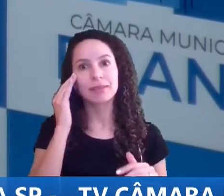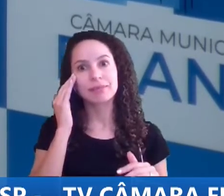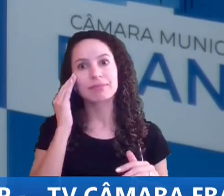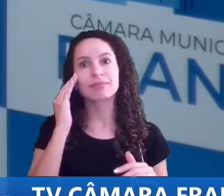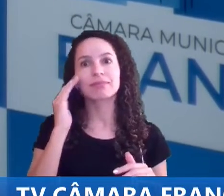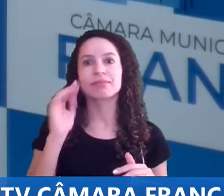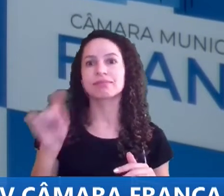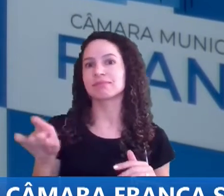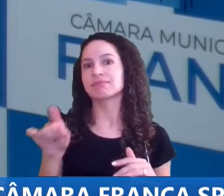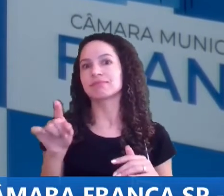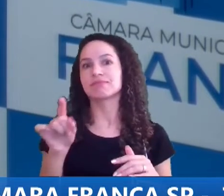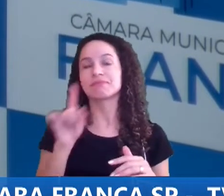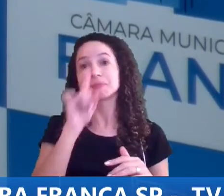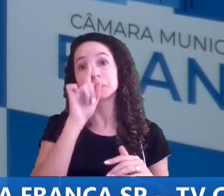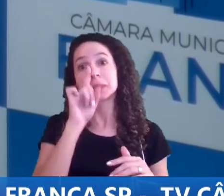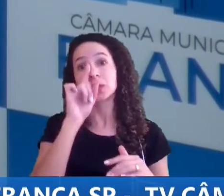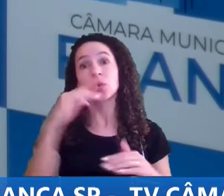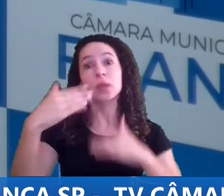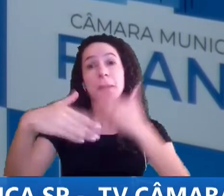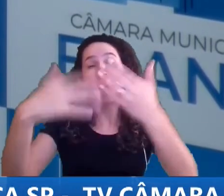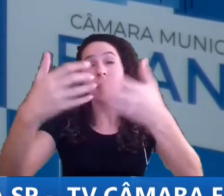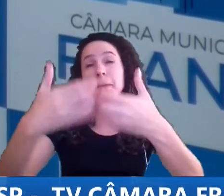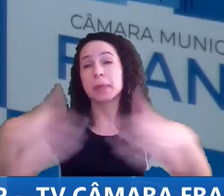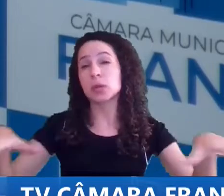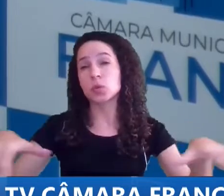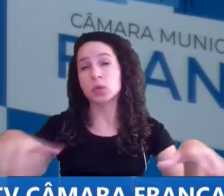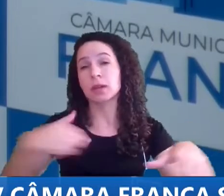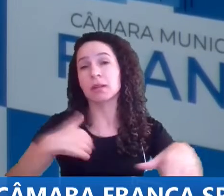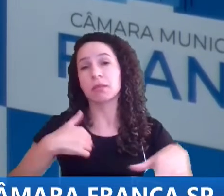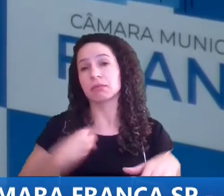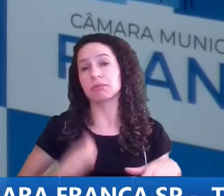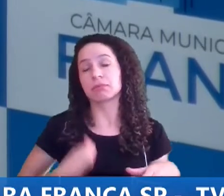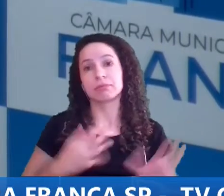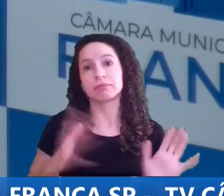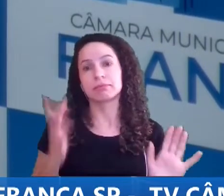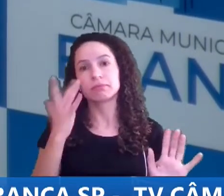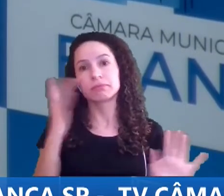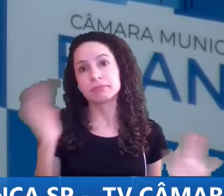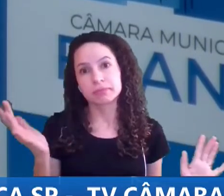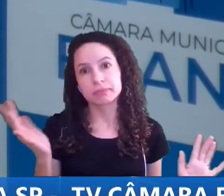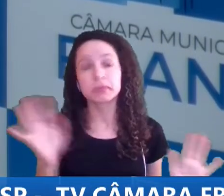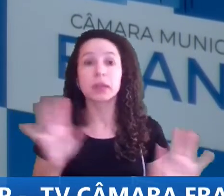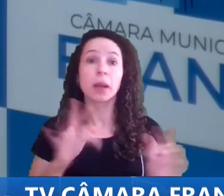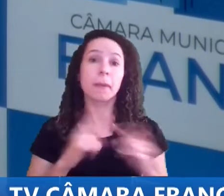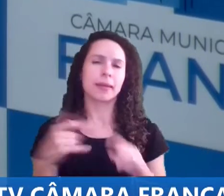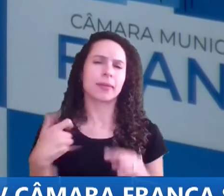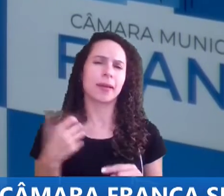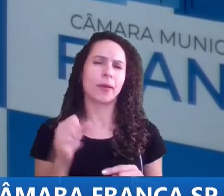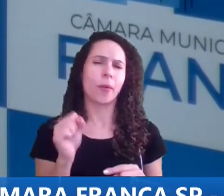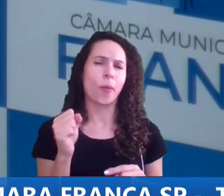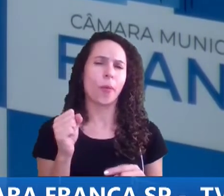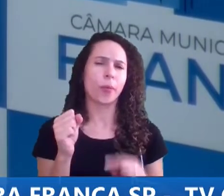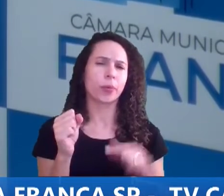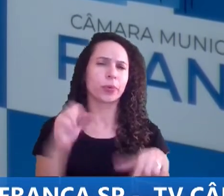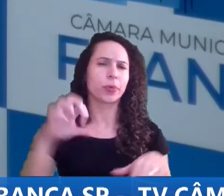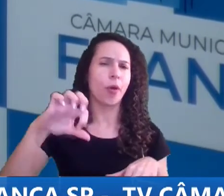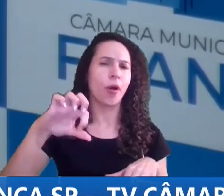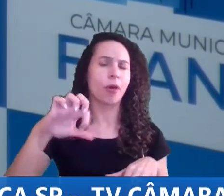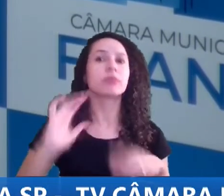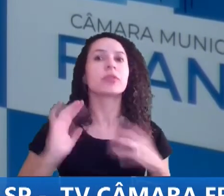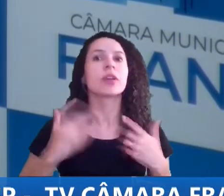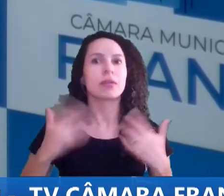de quanto prejudicial que estava sendo aquela situação para mim. Mas eu ali com meus 8, 9, 10 anos de idade, eu já